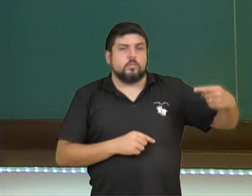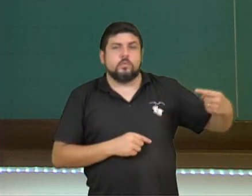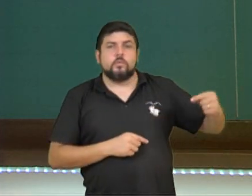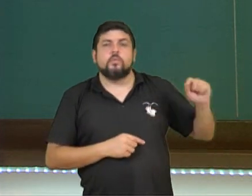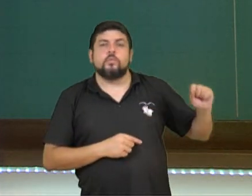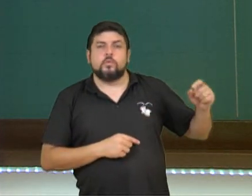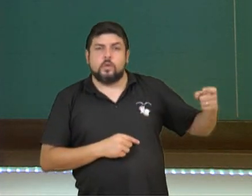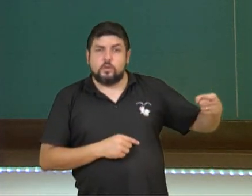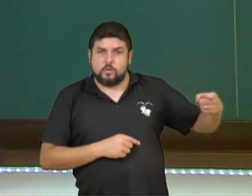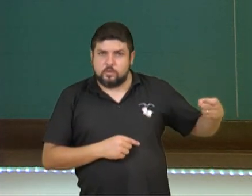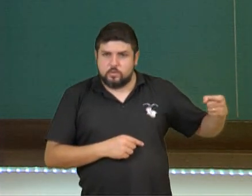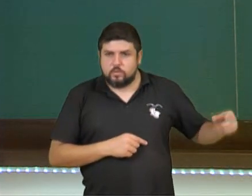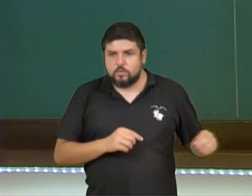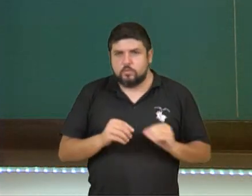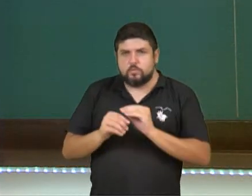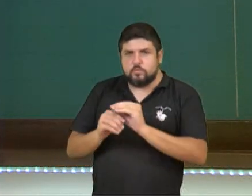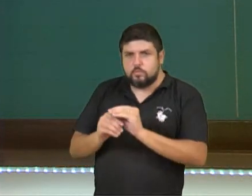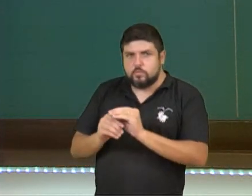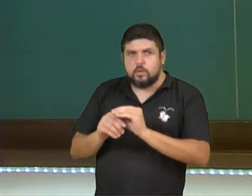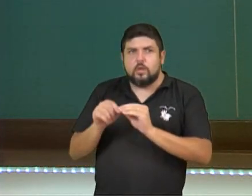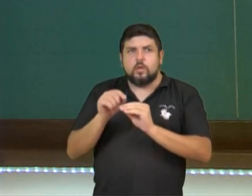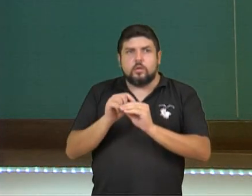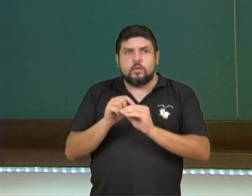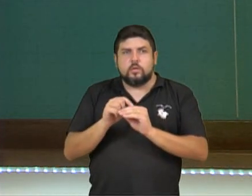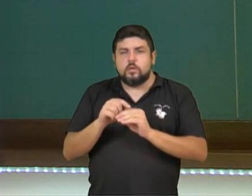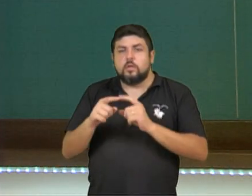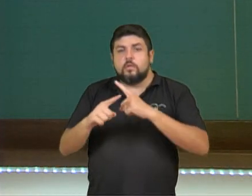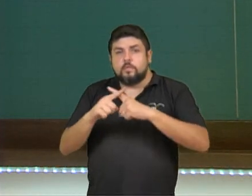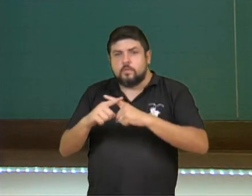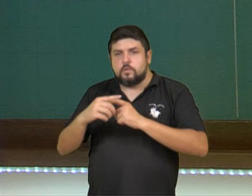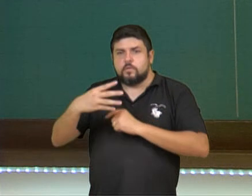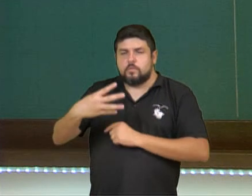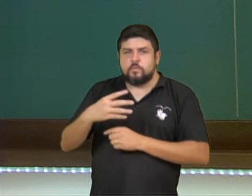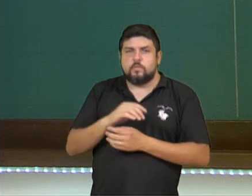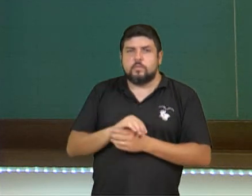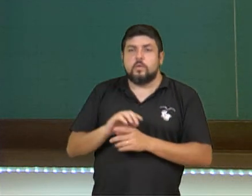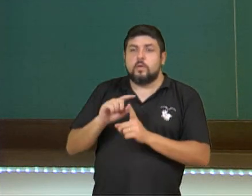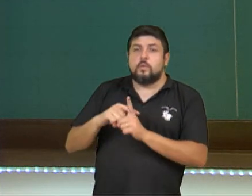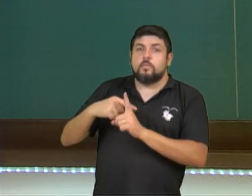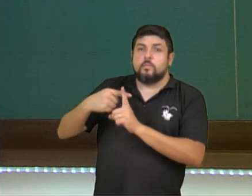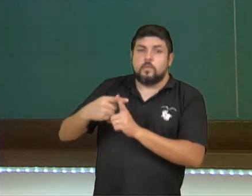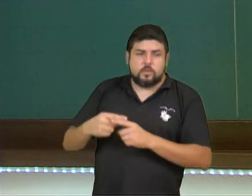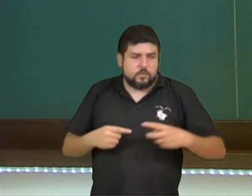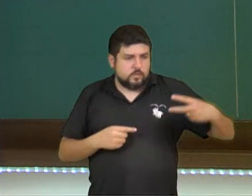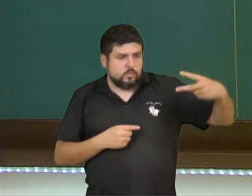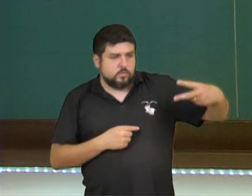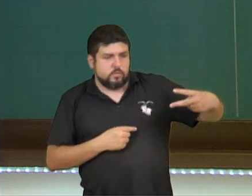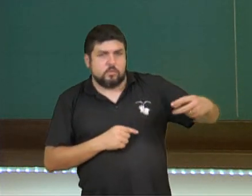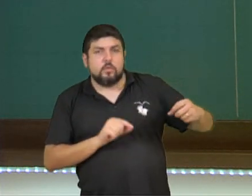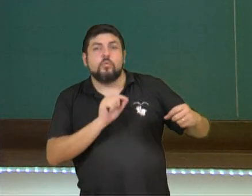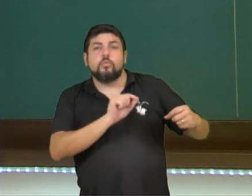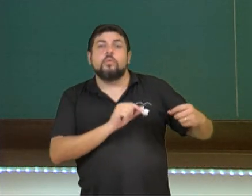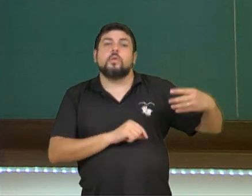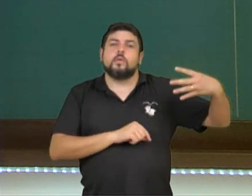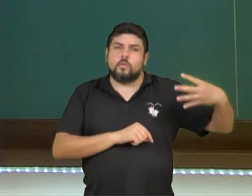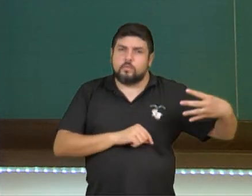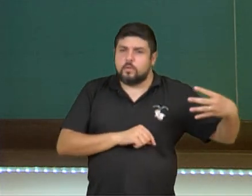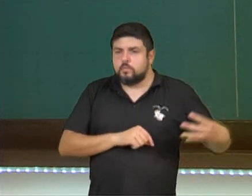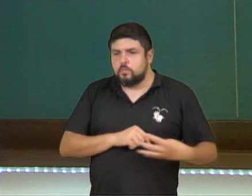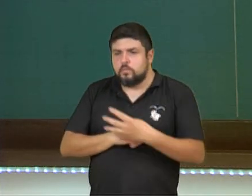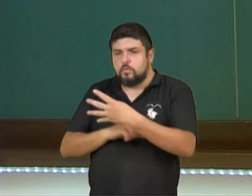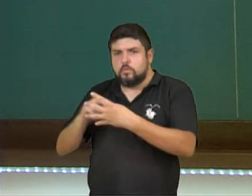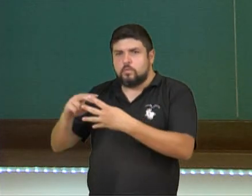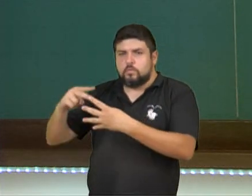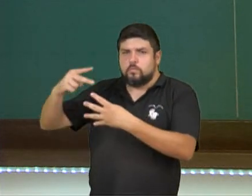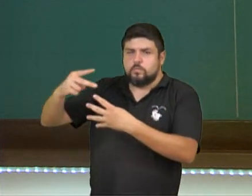o segundo termo, que é 4, mais o quadrado do segundo termo, que é o 4. E agora você faz apenas as